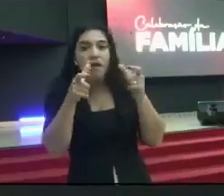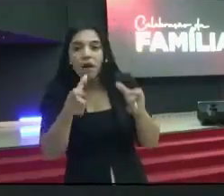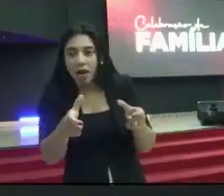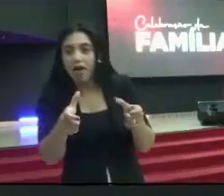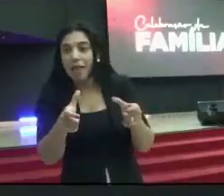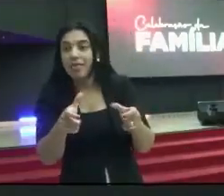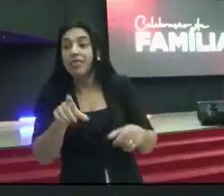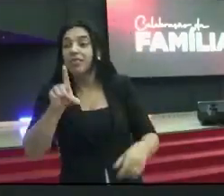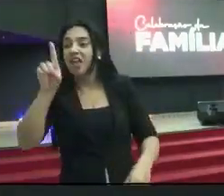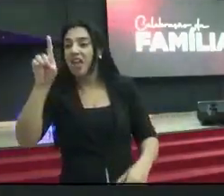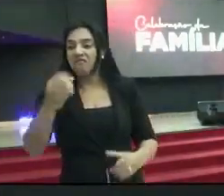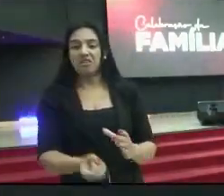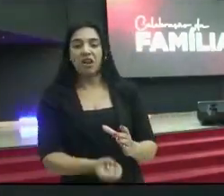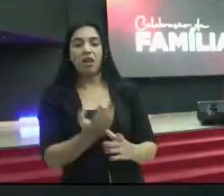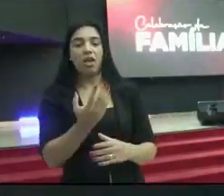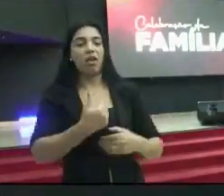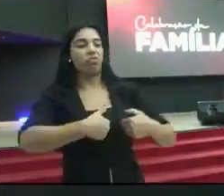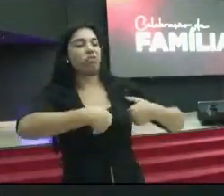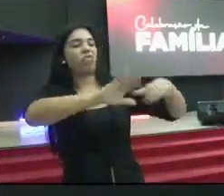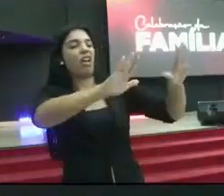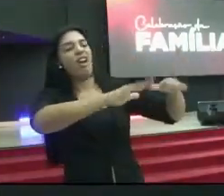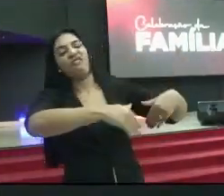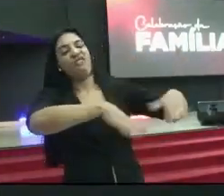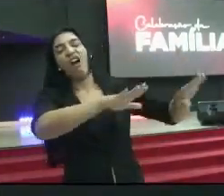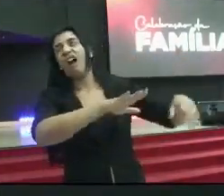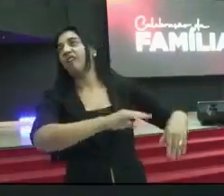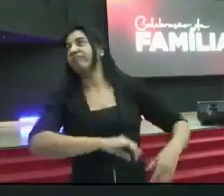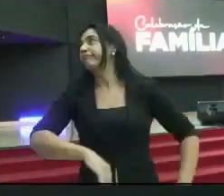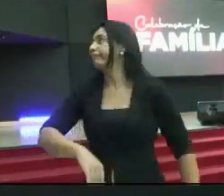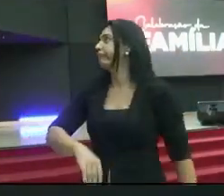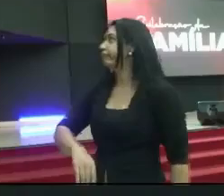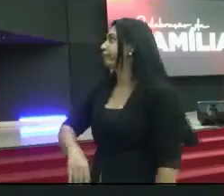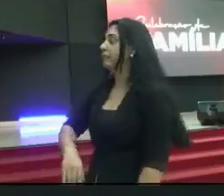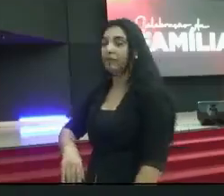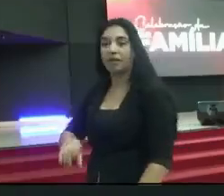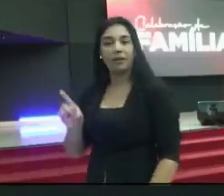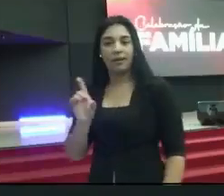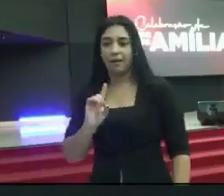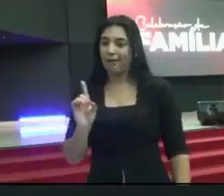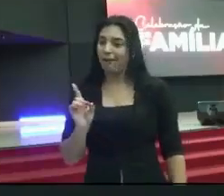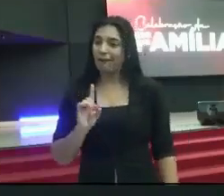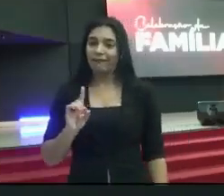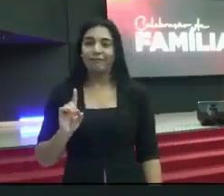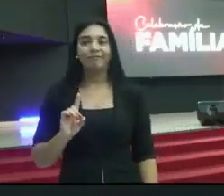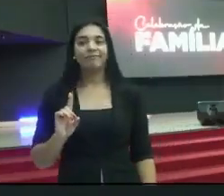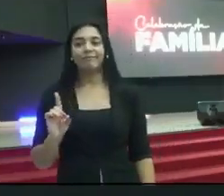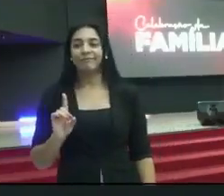Deus não te criou e jogou neste mundo e virou as costas para você.